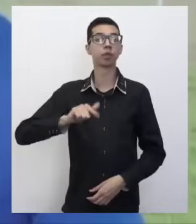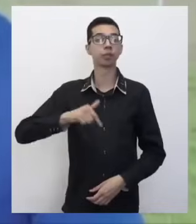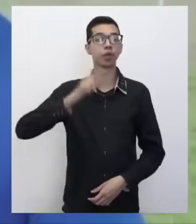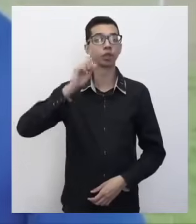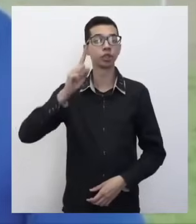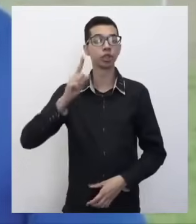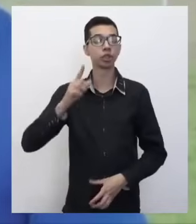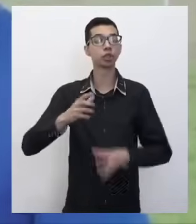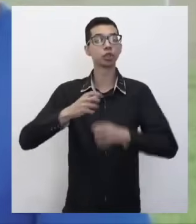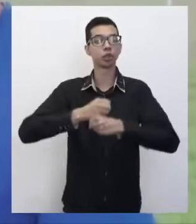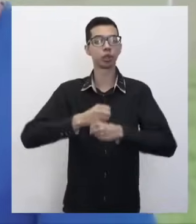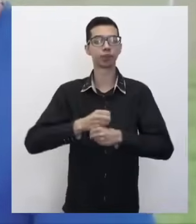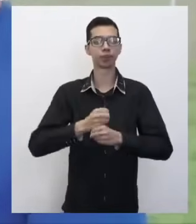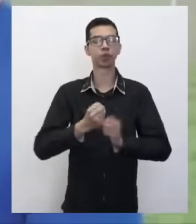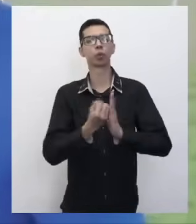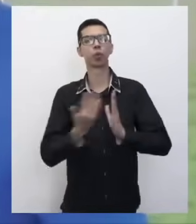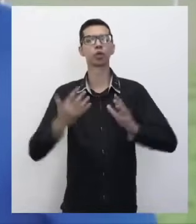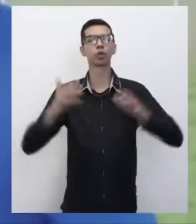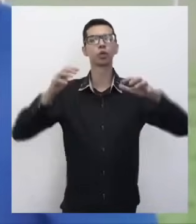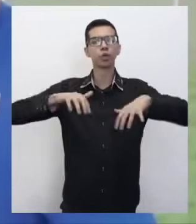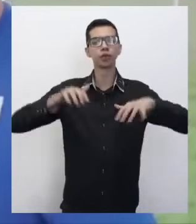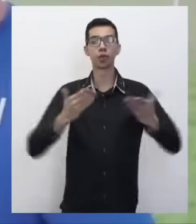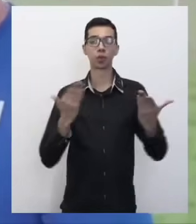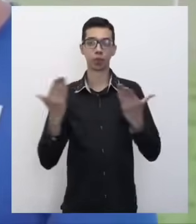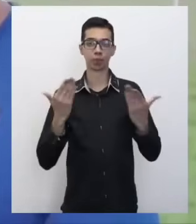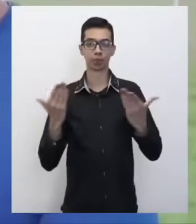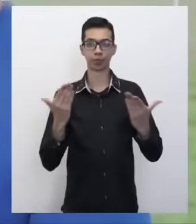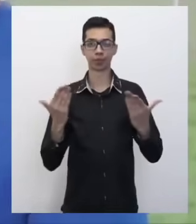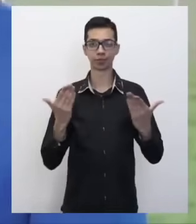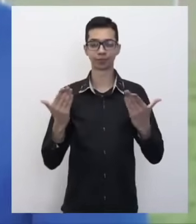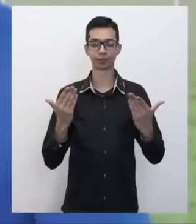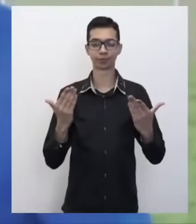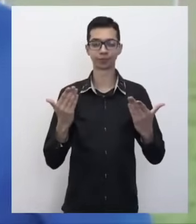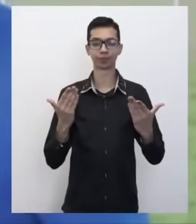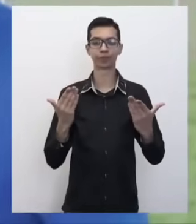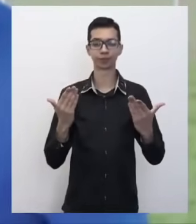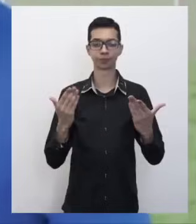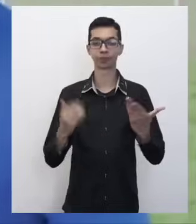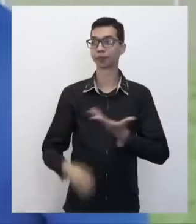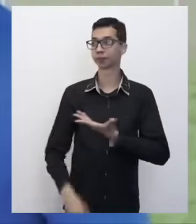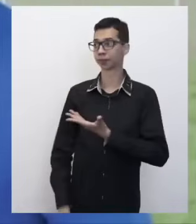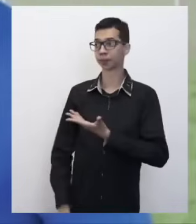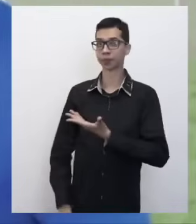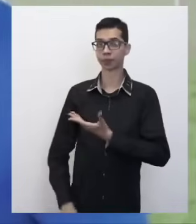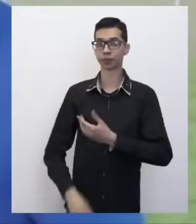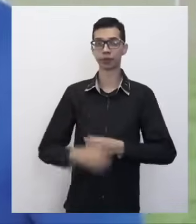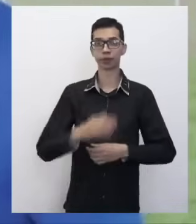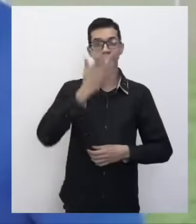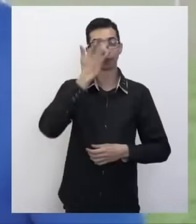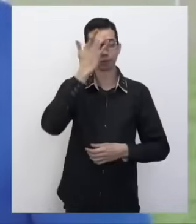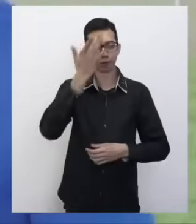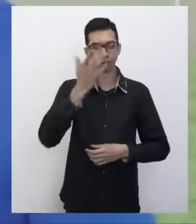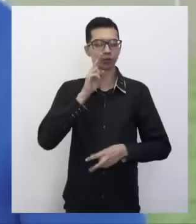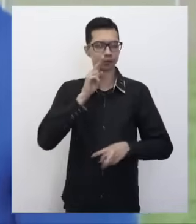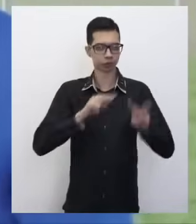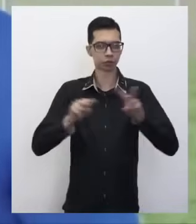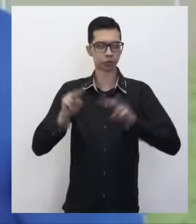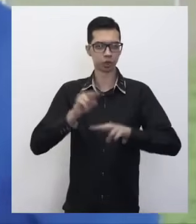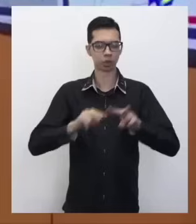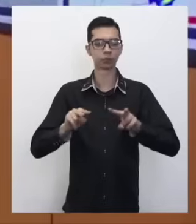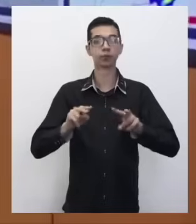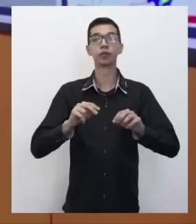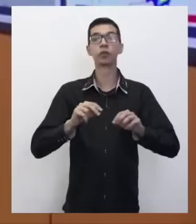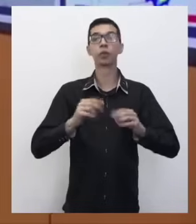quanto houve de chuva. E a gente faz a comparação dessa leitura aqui, que é bem direta, né? Visual, com o